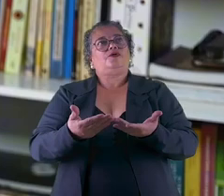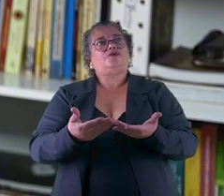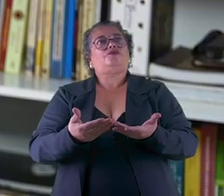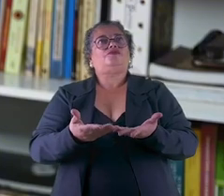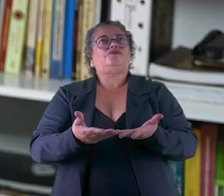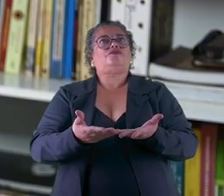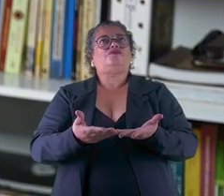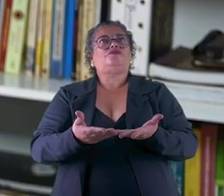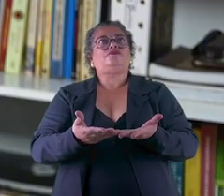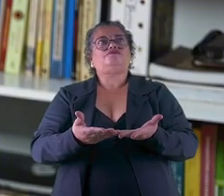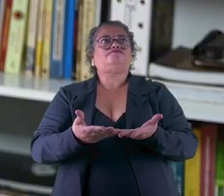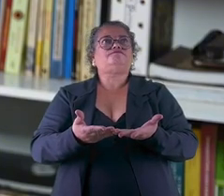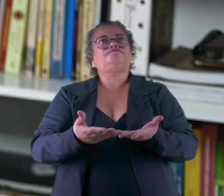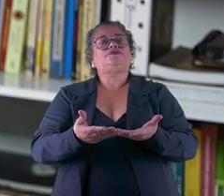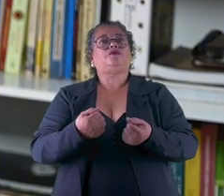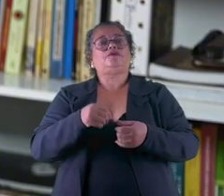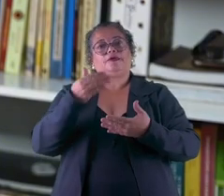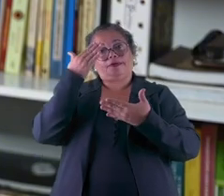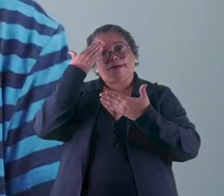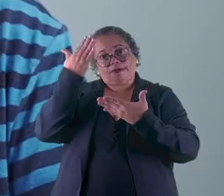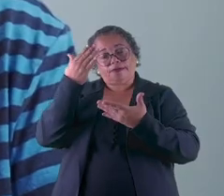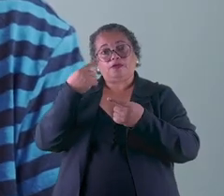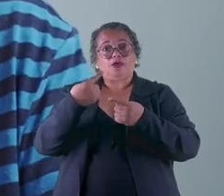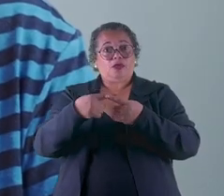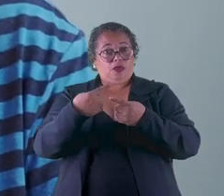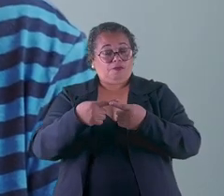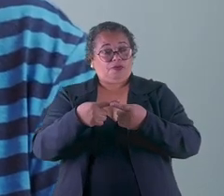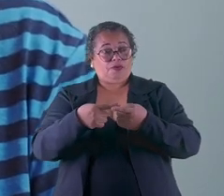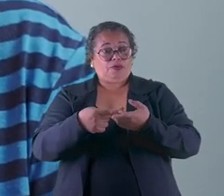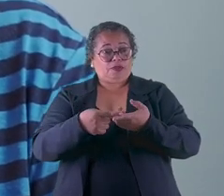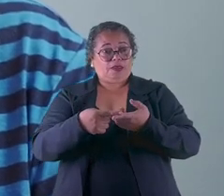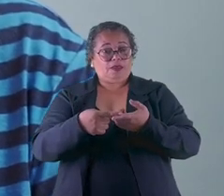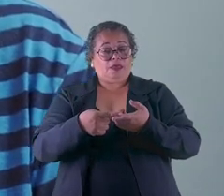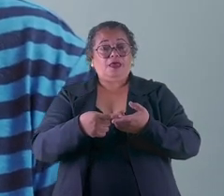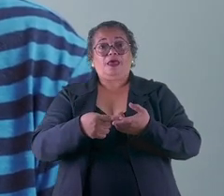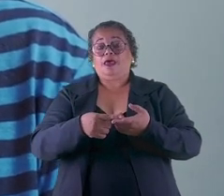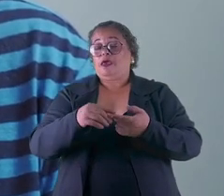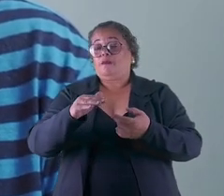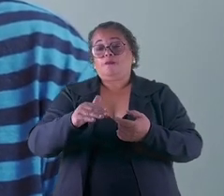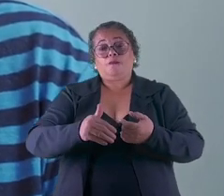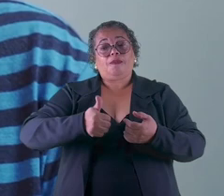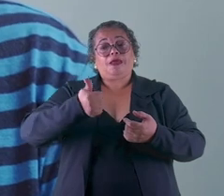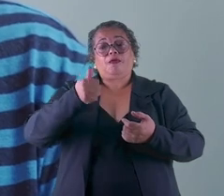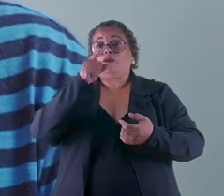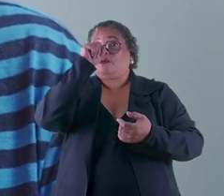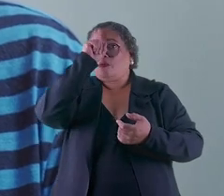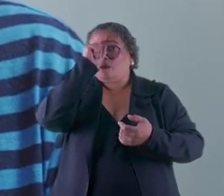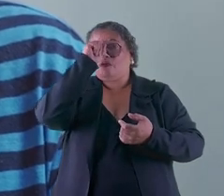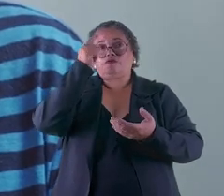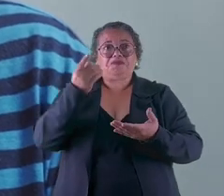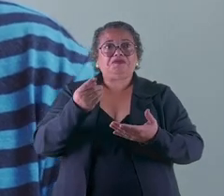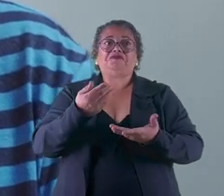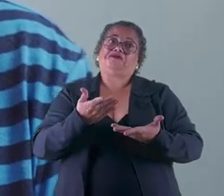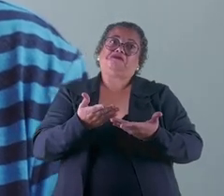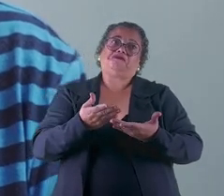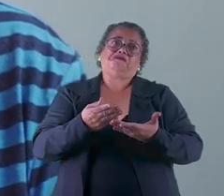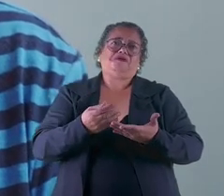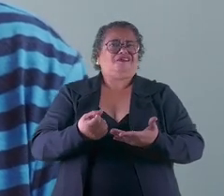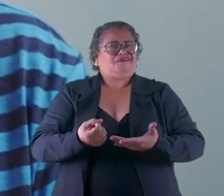Então, eu tenho que agradecer muito, porque para mim é um dos melhores hospitais hoje,